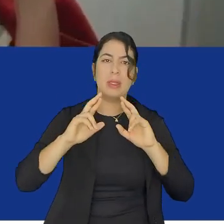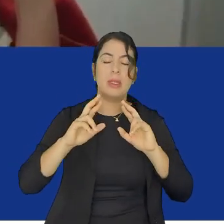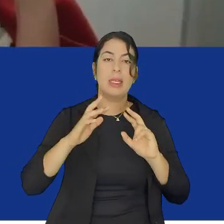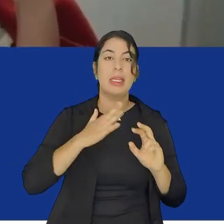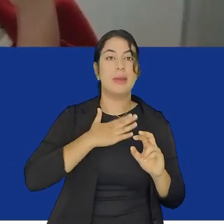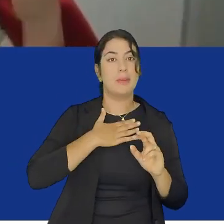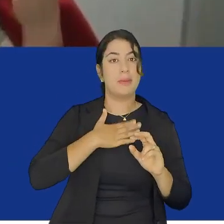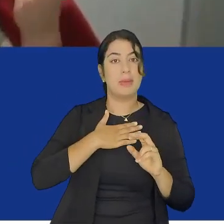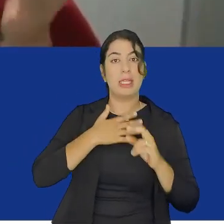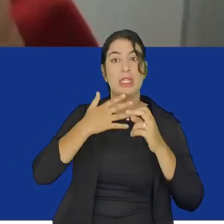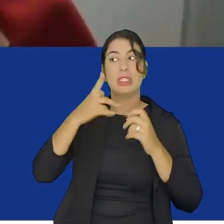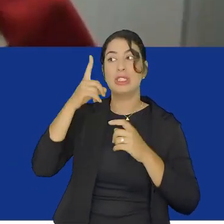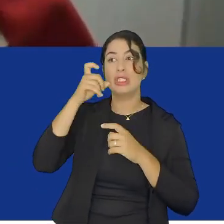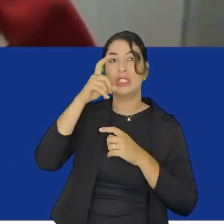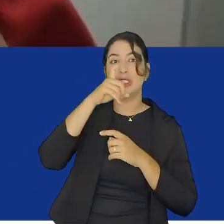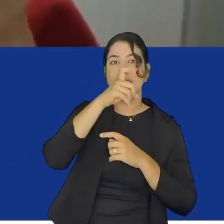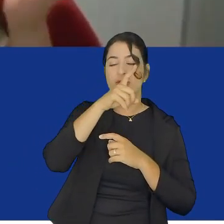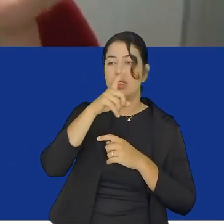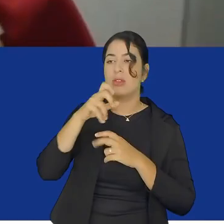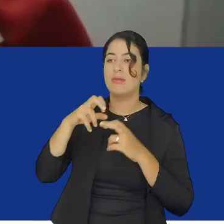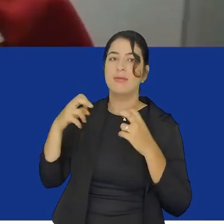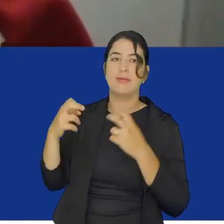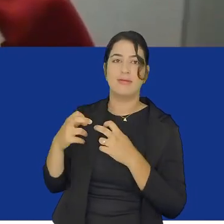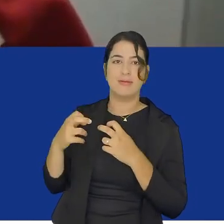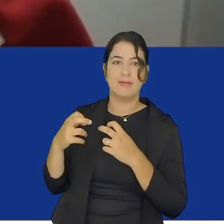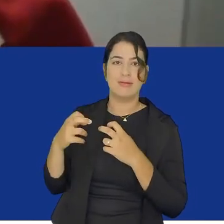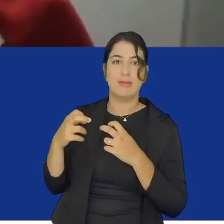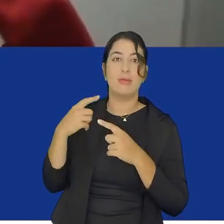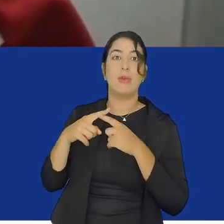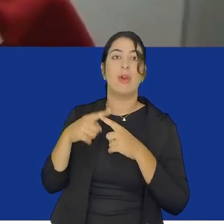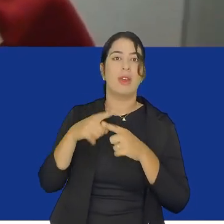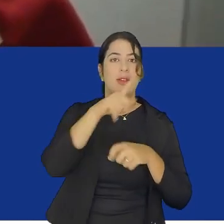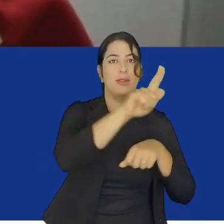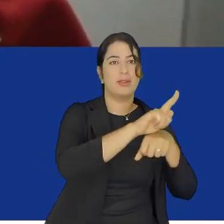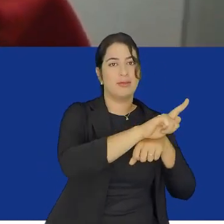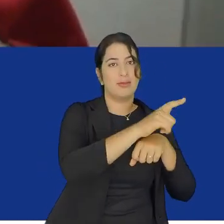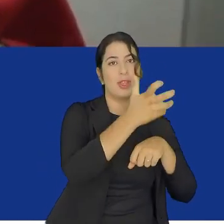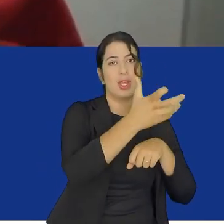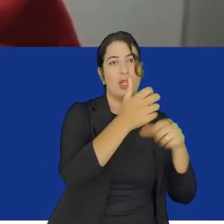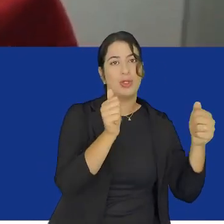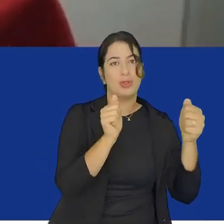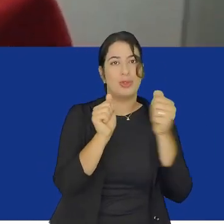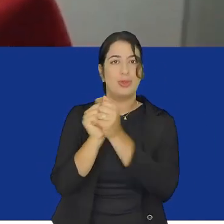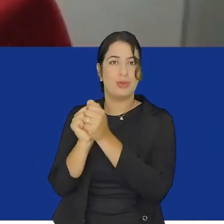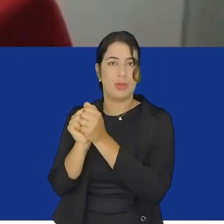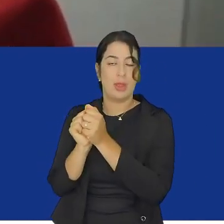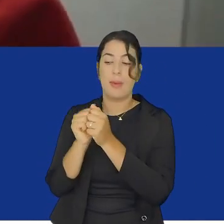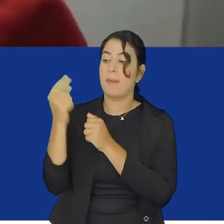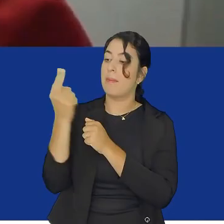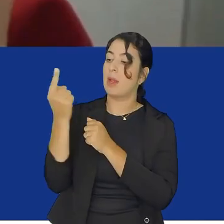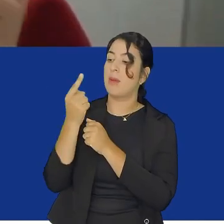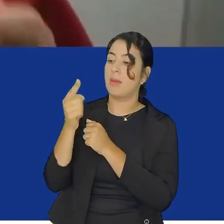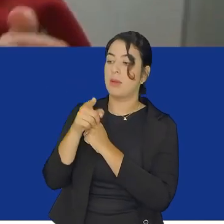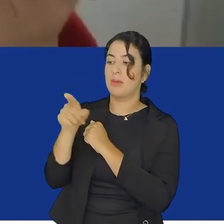Foi difícil para mim marcar esse círculo só com eles, porque a gestão queria vir junto. Aí eu falei, não, primeiro as pessoas que sofreram, e